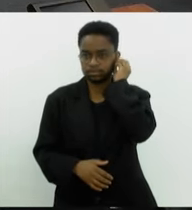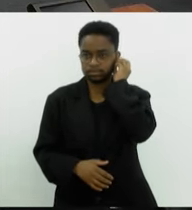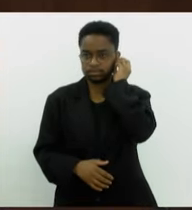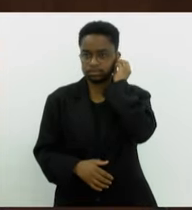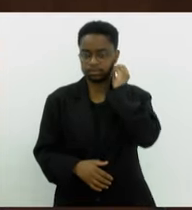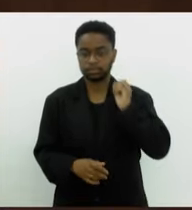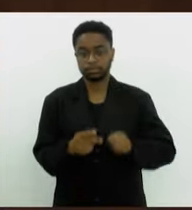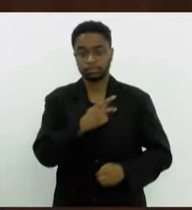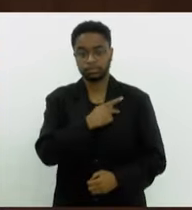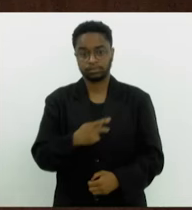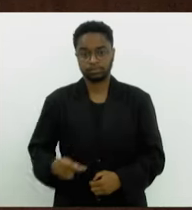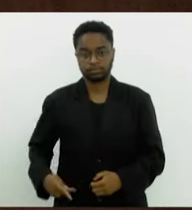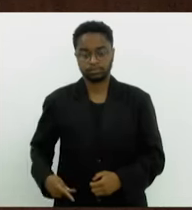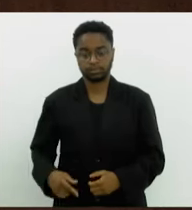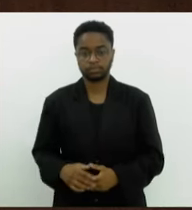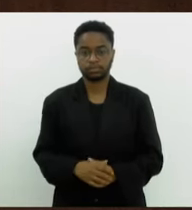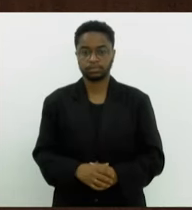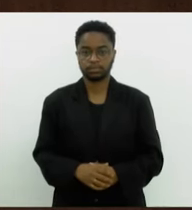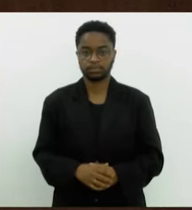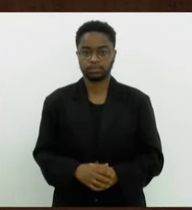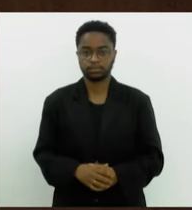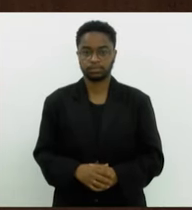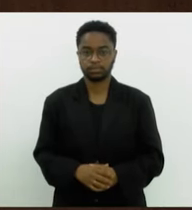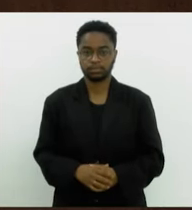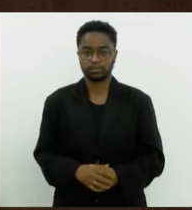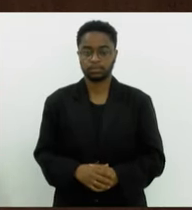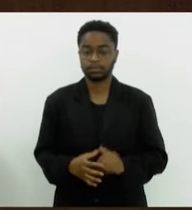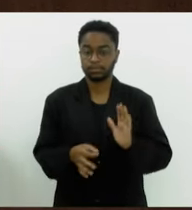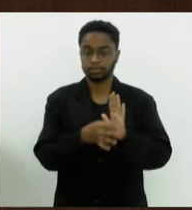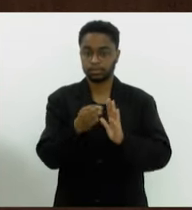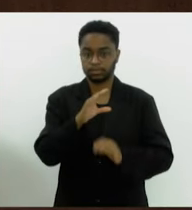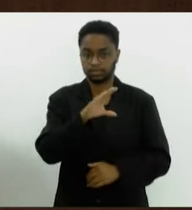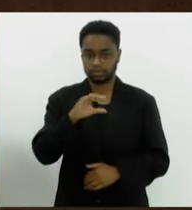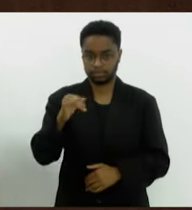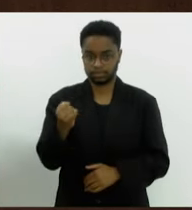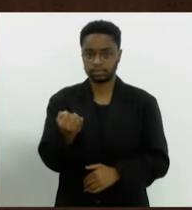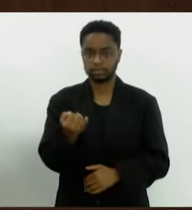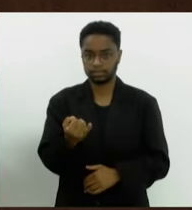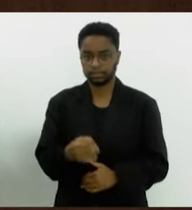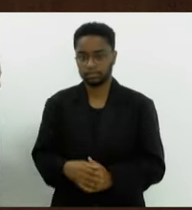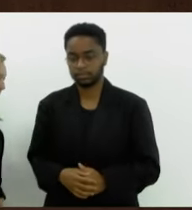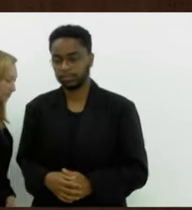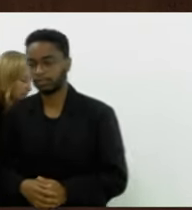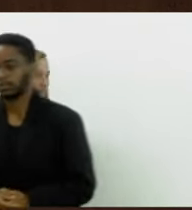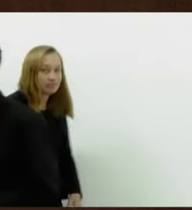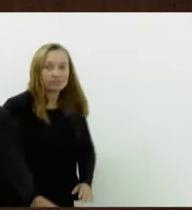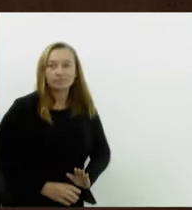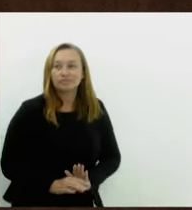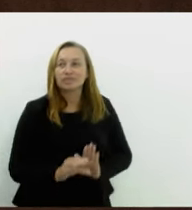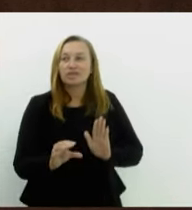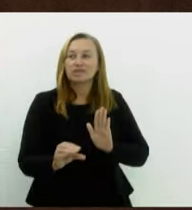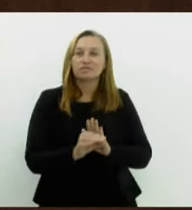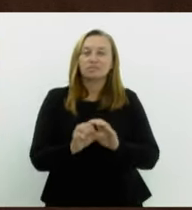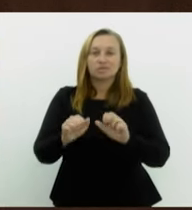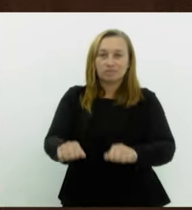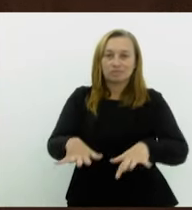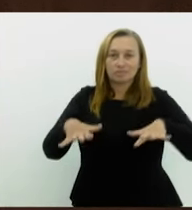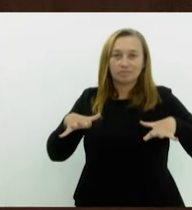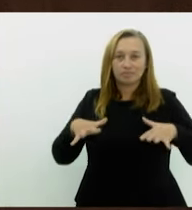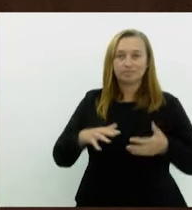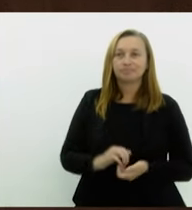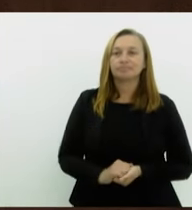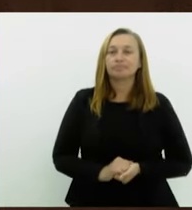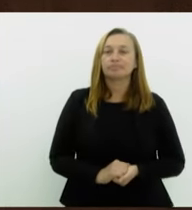Senhor presidente, o parecer da CCJ às emendas de plenário